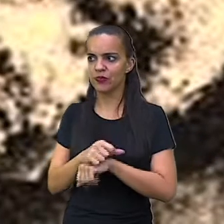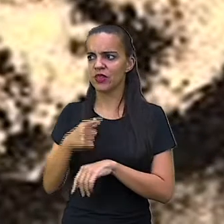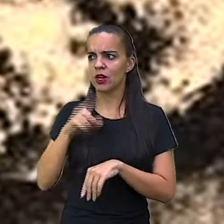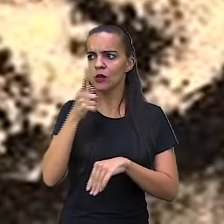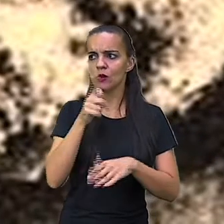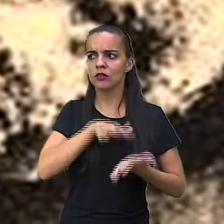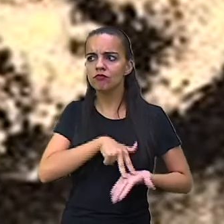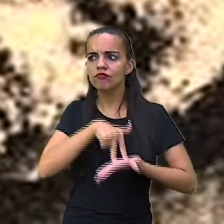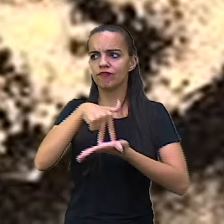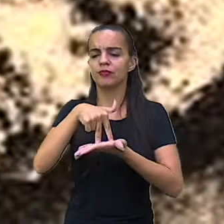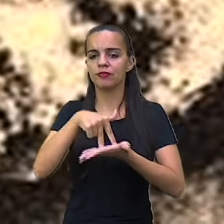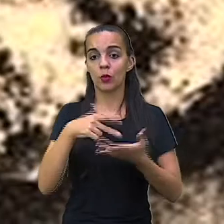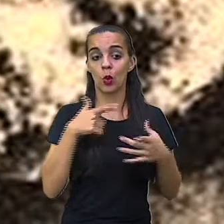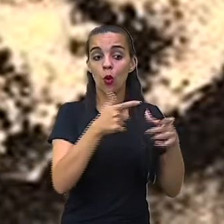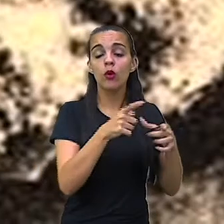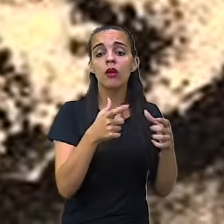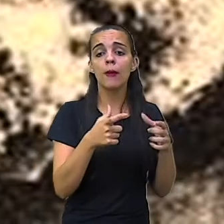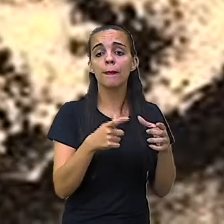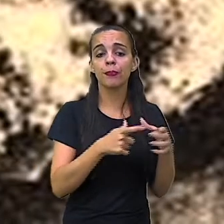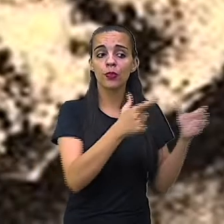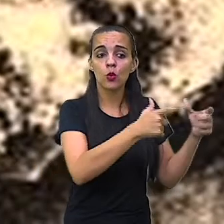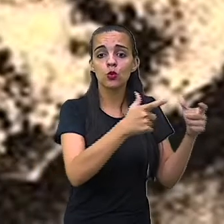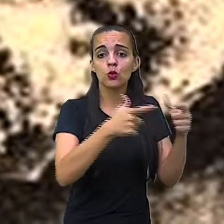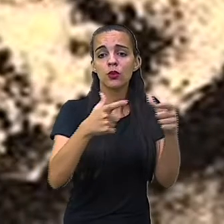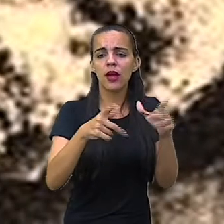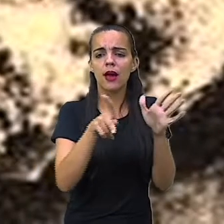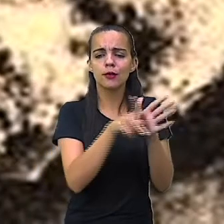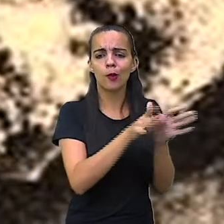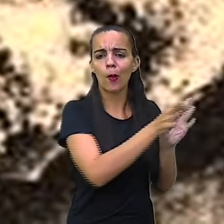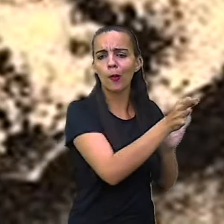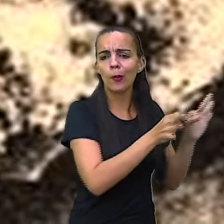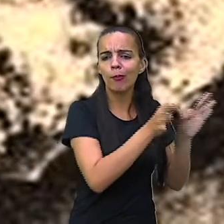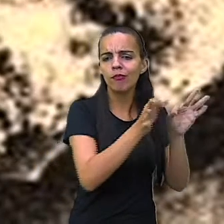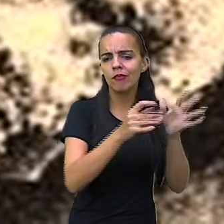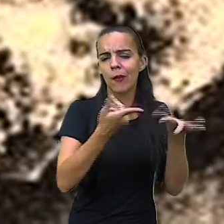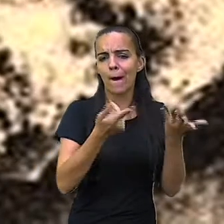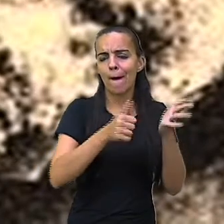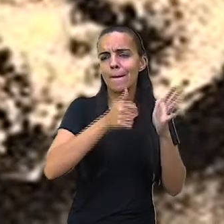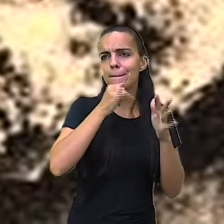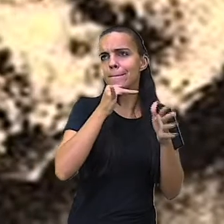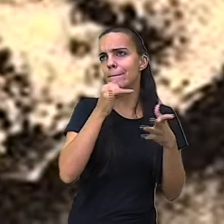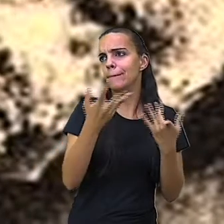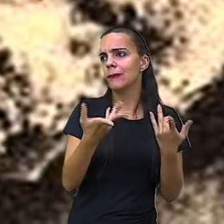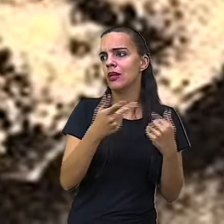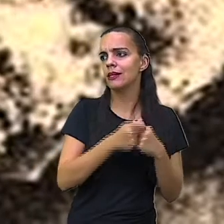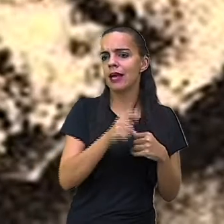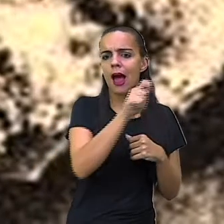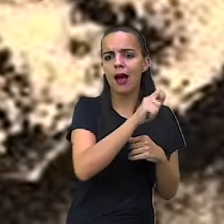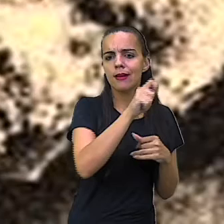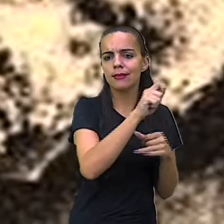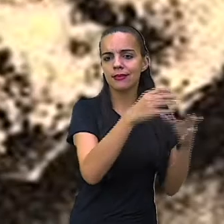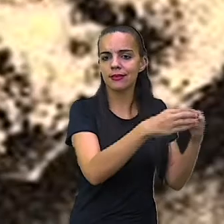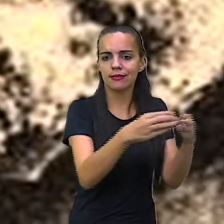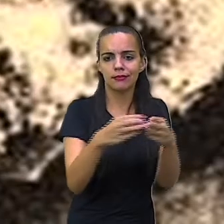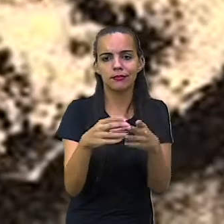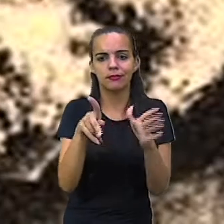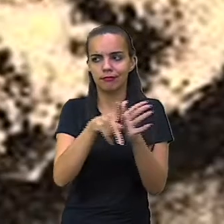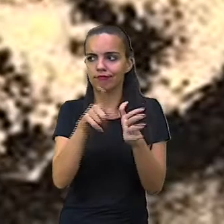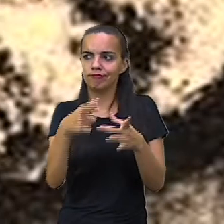rejeitam as instituições, não formam partidos políticos e preferem agir de